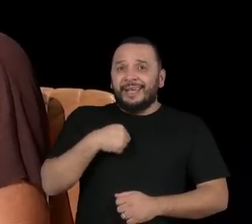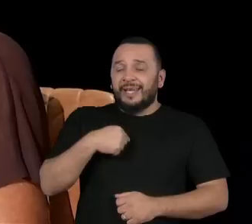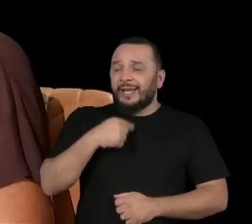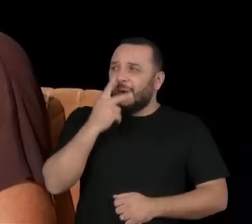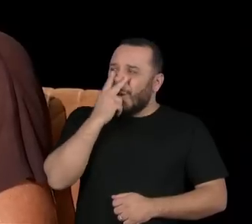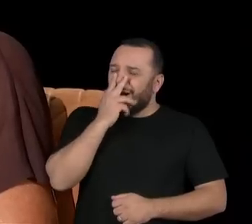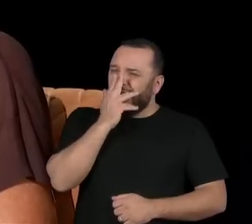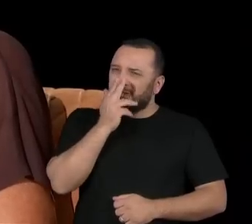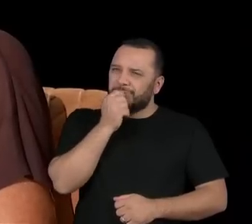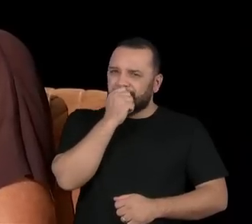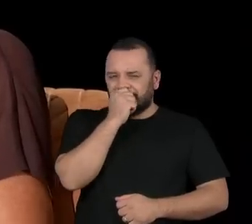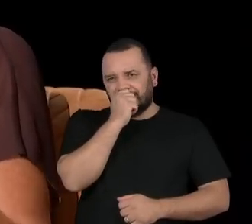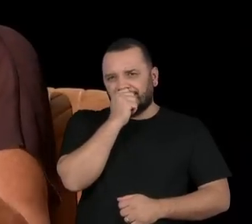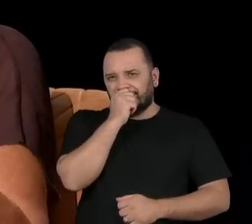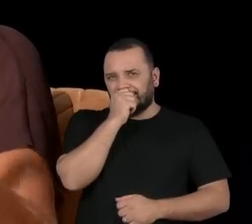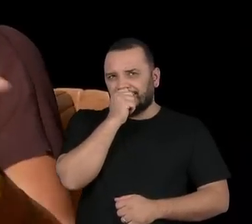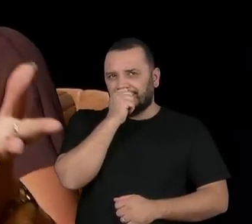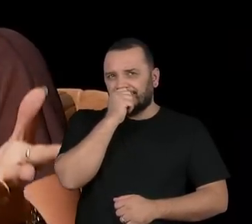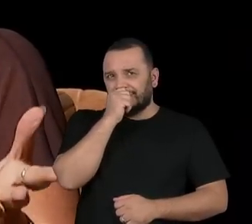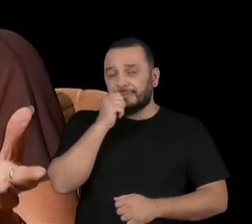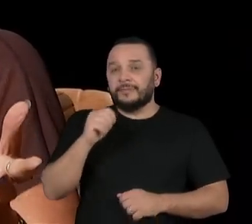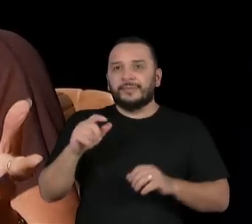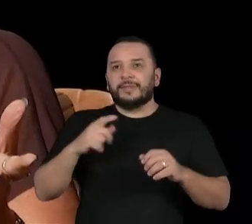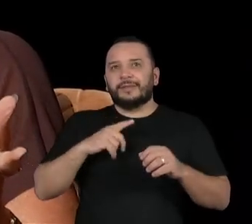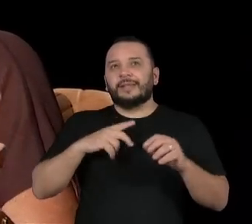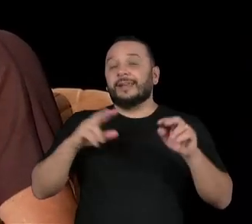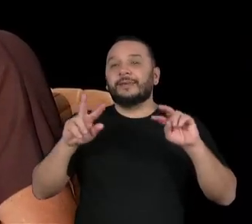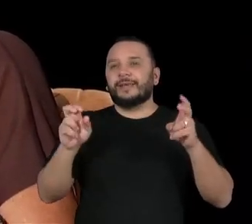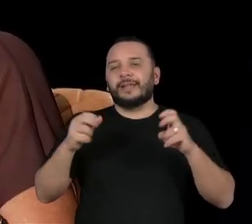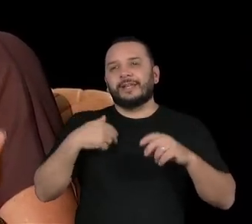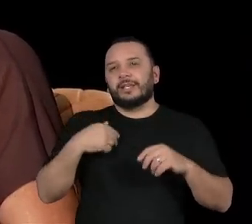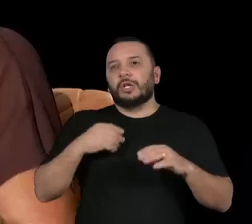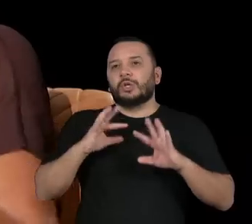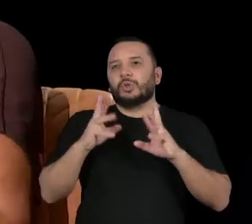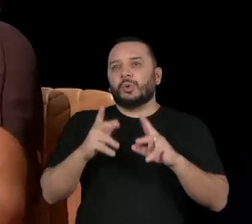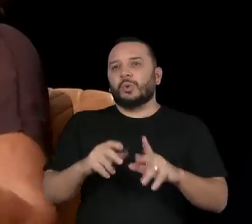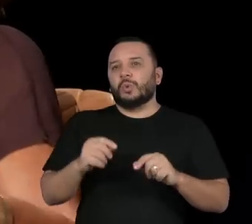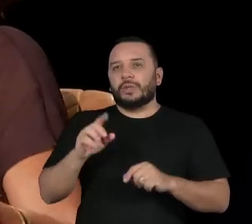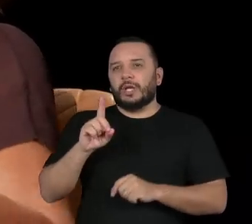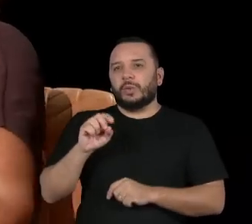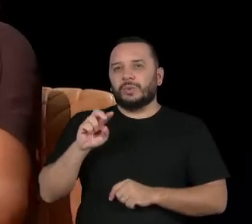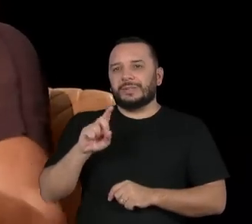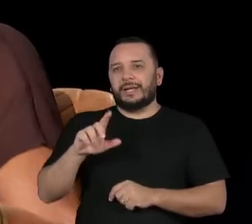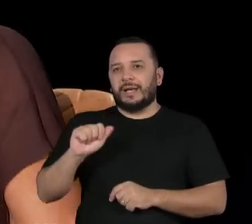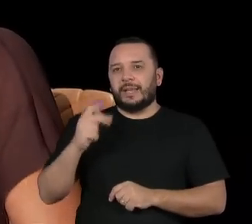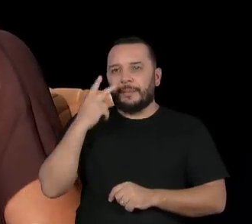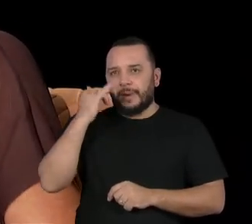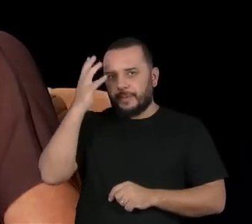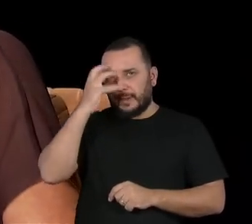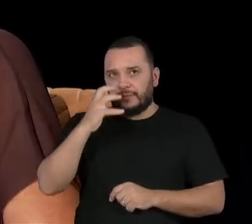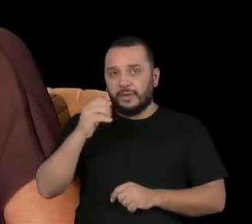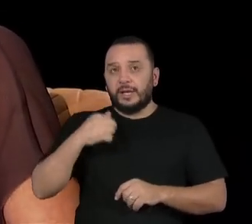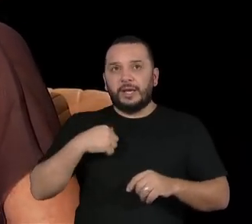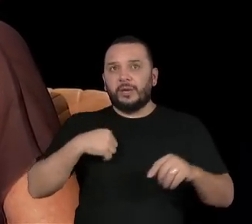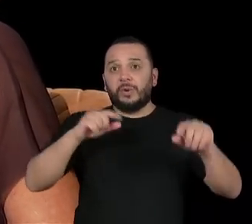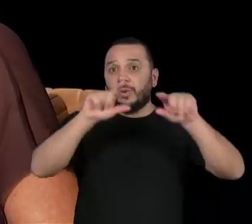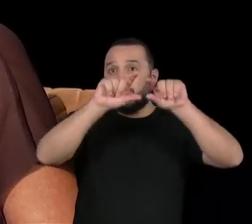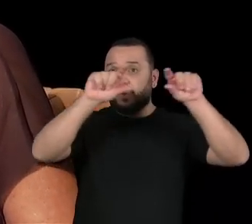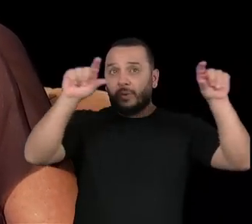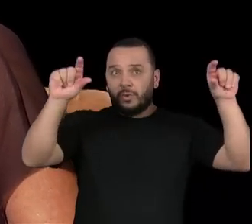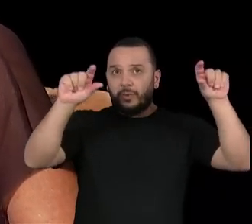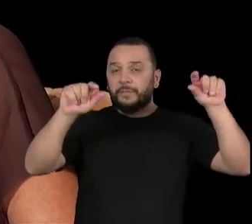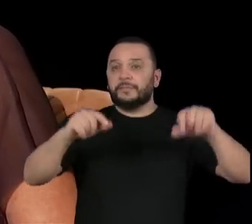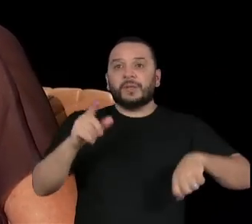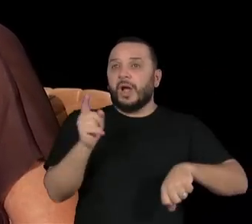estava fazendo... Toda donzela tem um pai que é uma fera. Ele botou assim, a hora e a vez de Ítala Nandi. Matéria